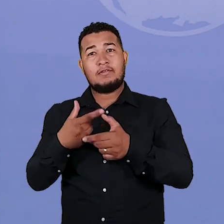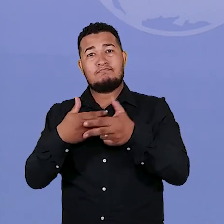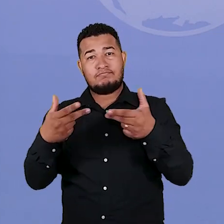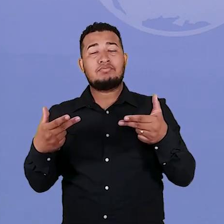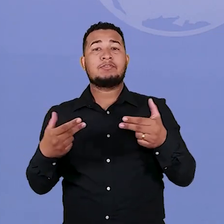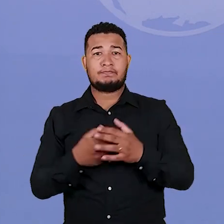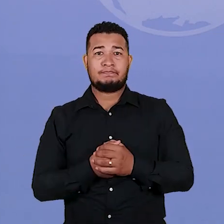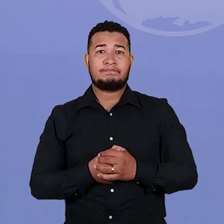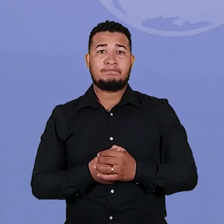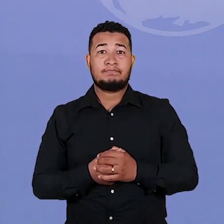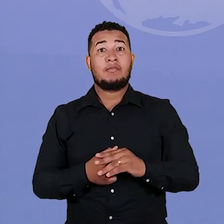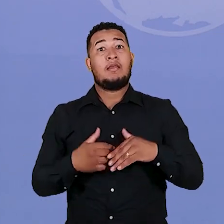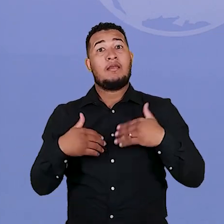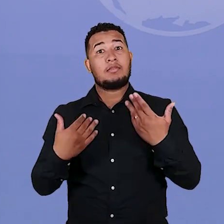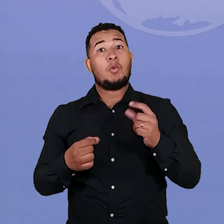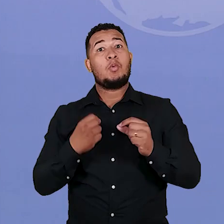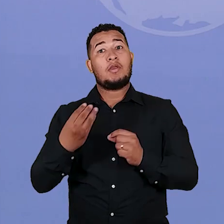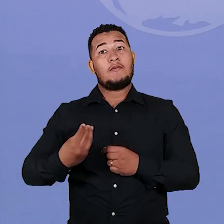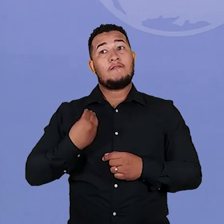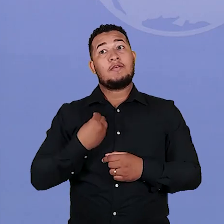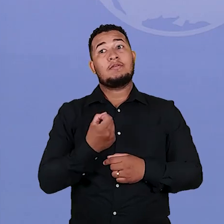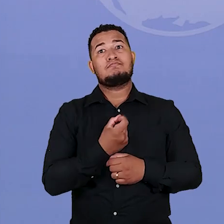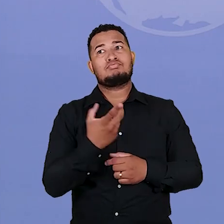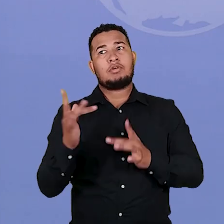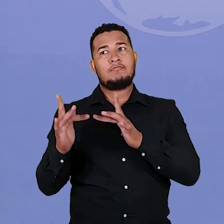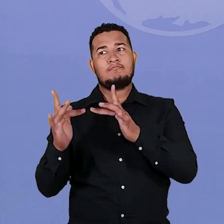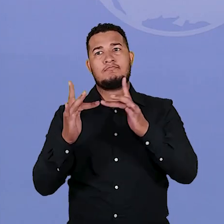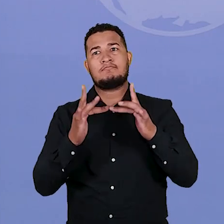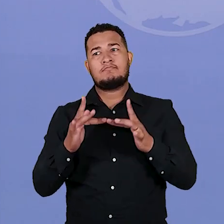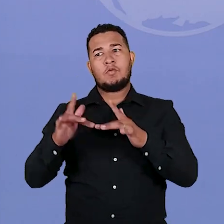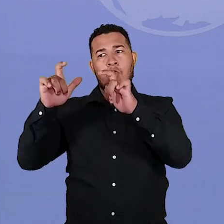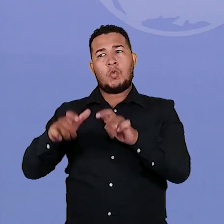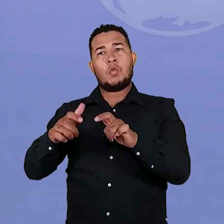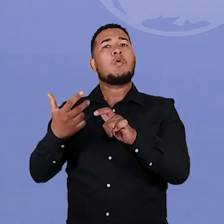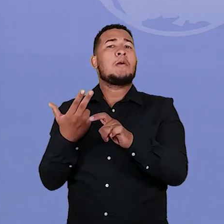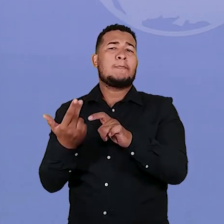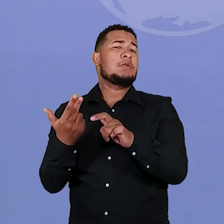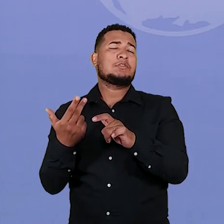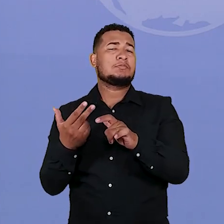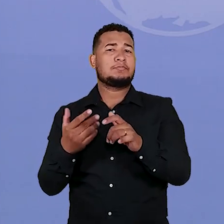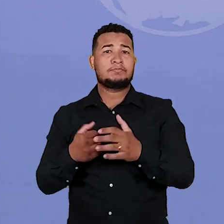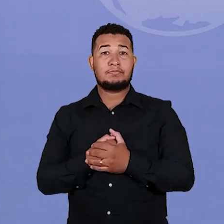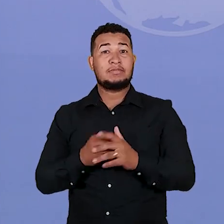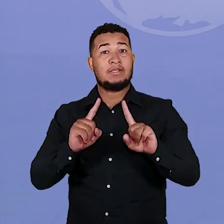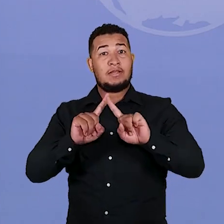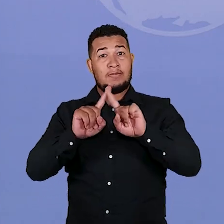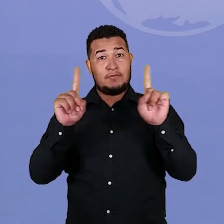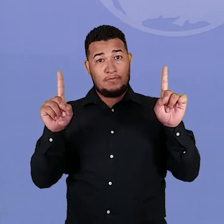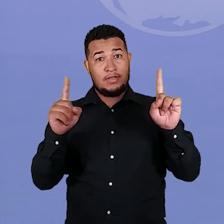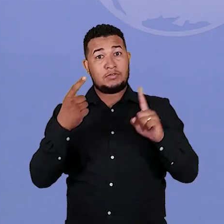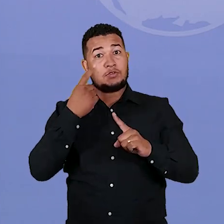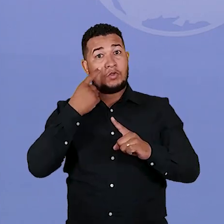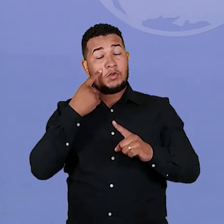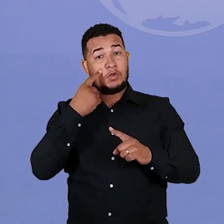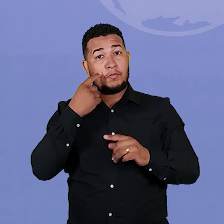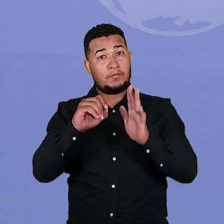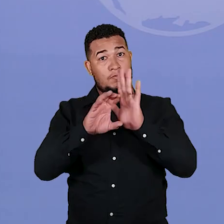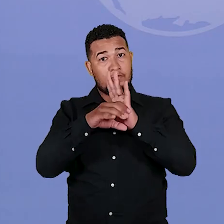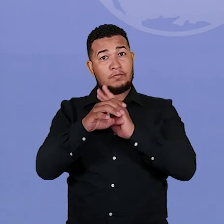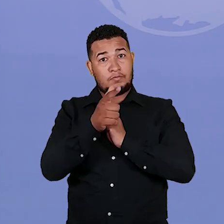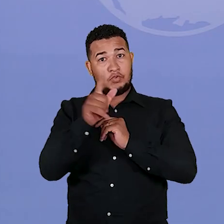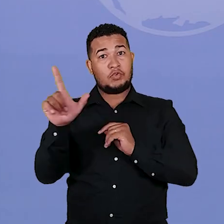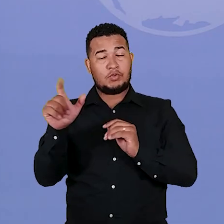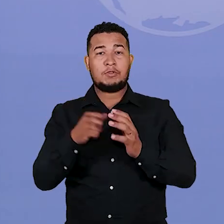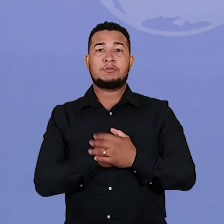nossa digestão dos nossos alimentos. Então, vários seres vivos compartilham o mesmo habitat, tá? Porém, olha